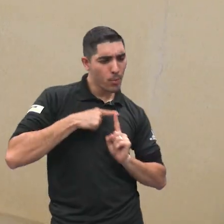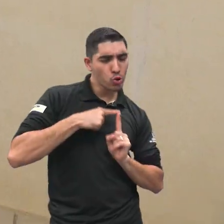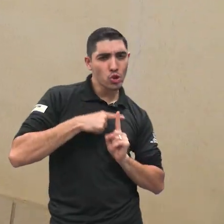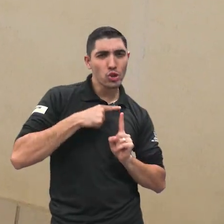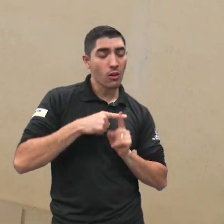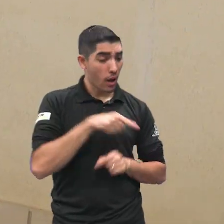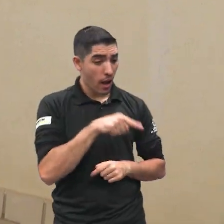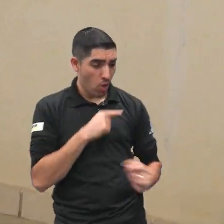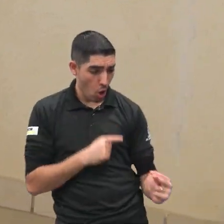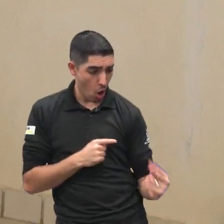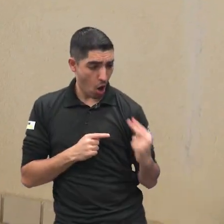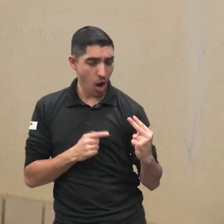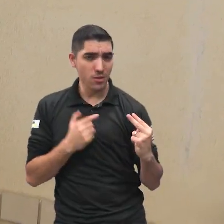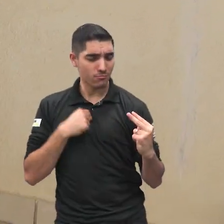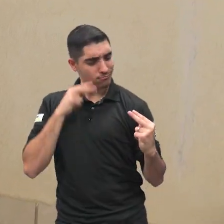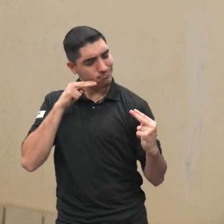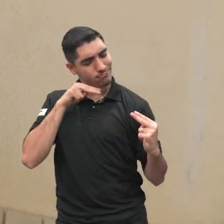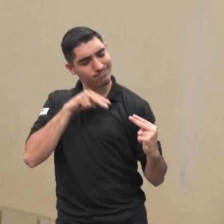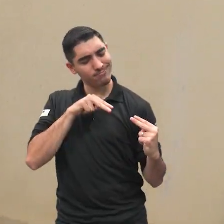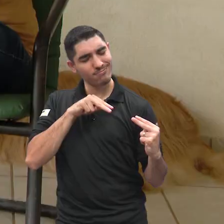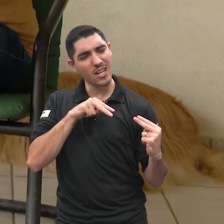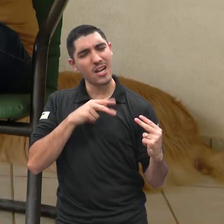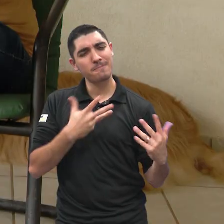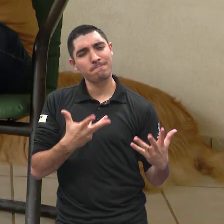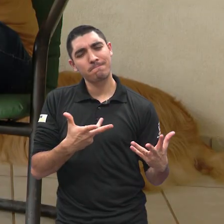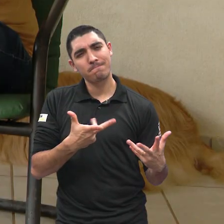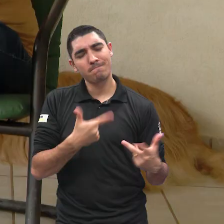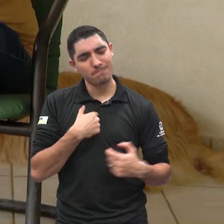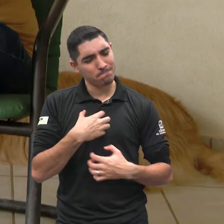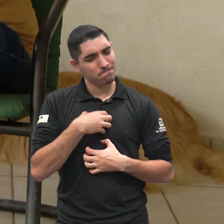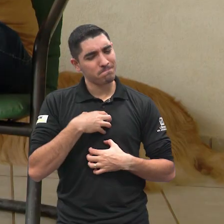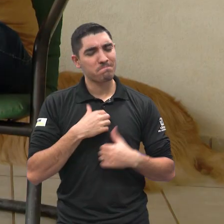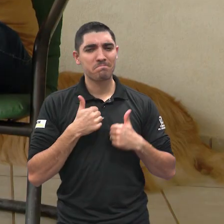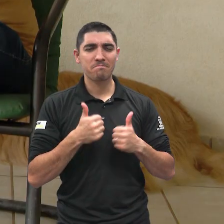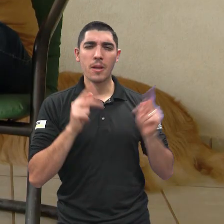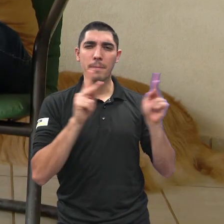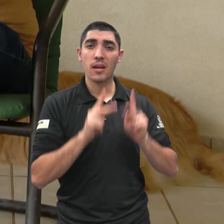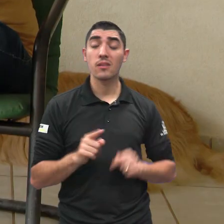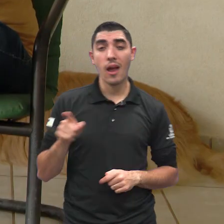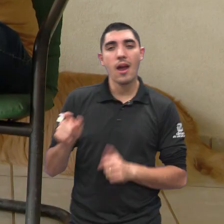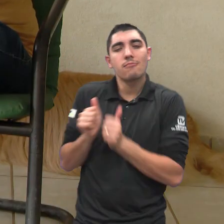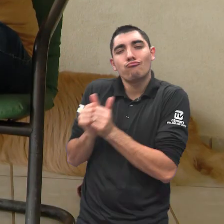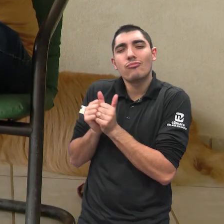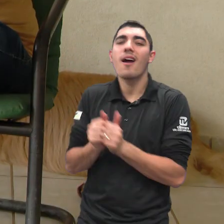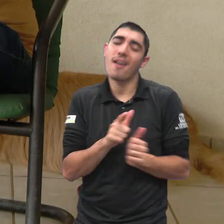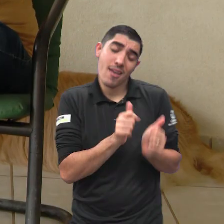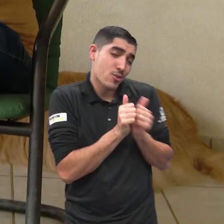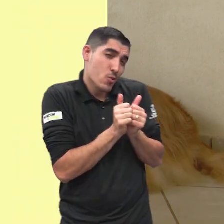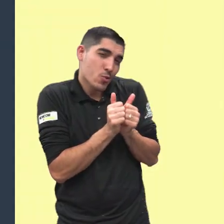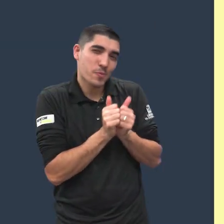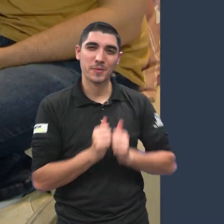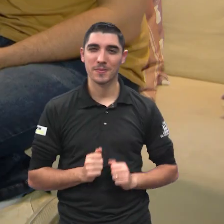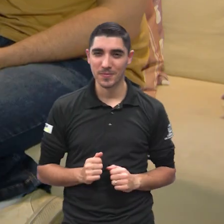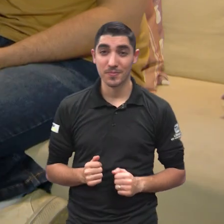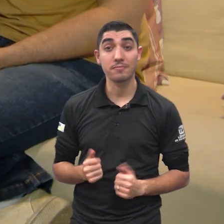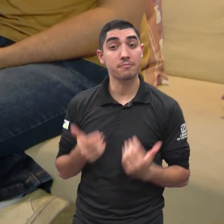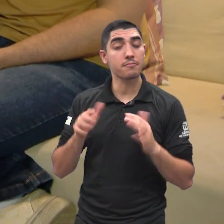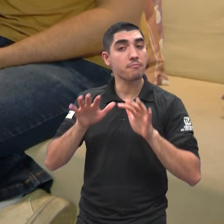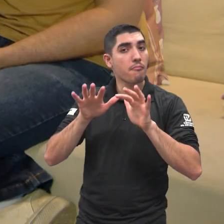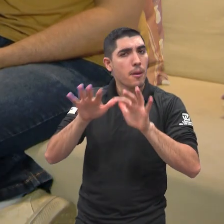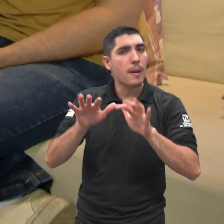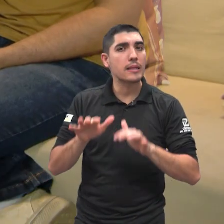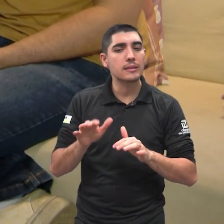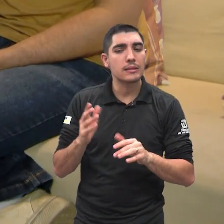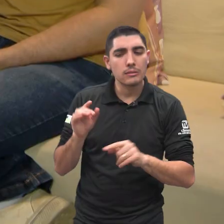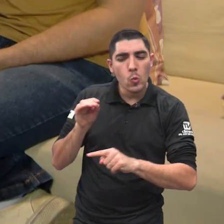só no olhar a gente já percebe, sabe? Olha, tô bem. É um companheirão. É um companheiro, companheiro. Mas